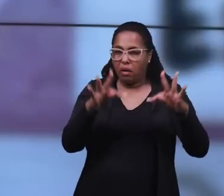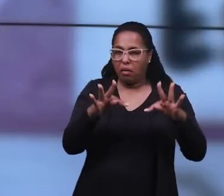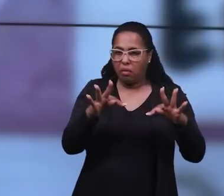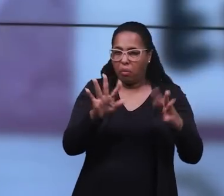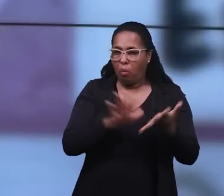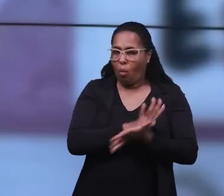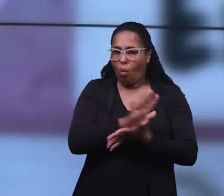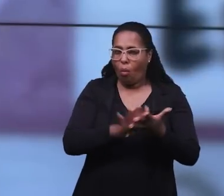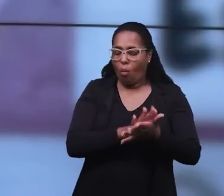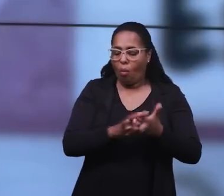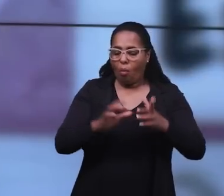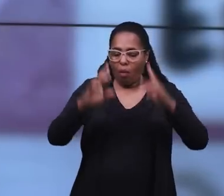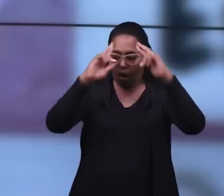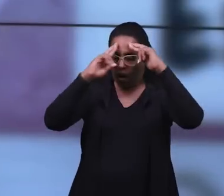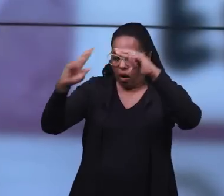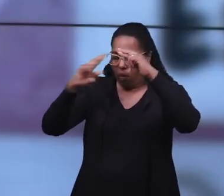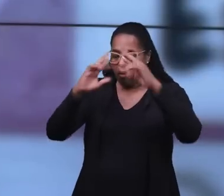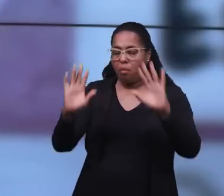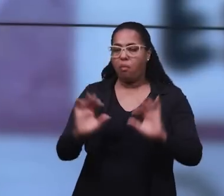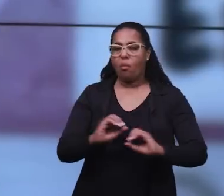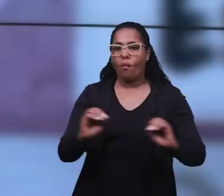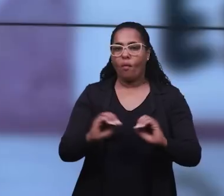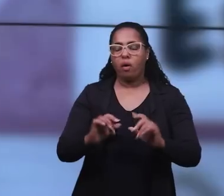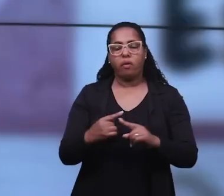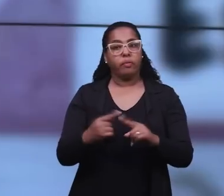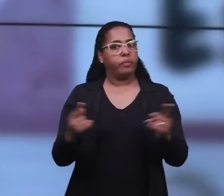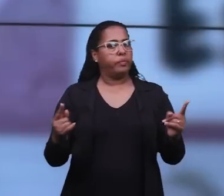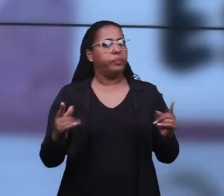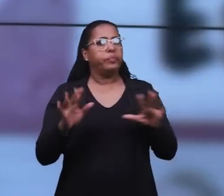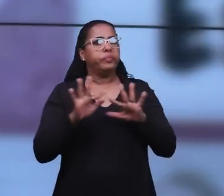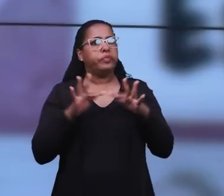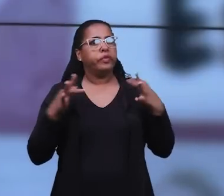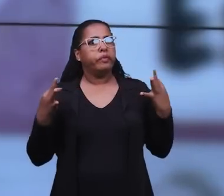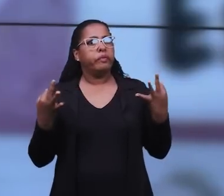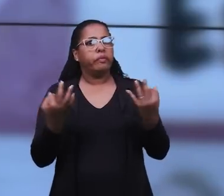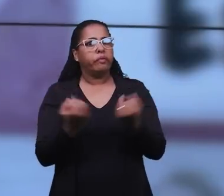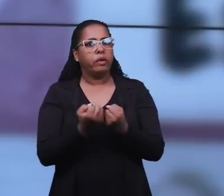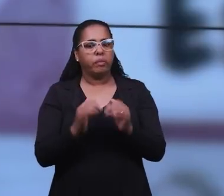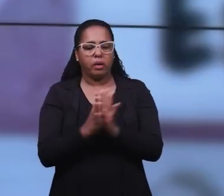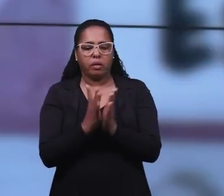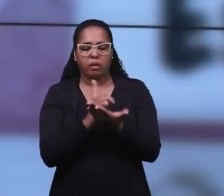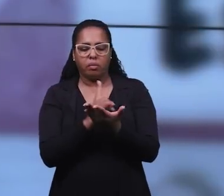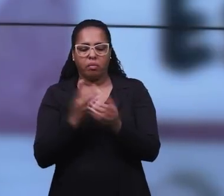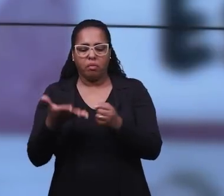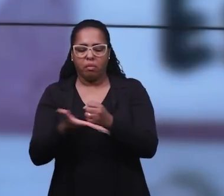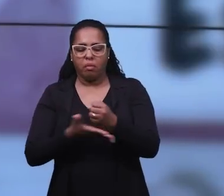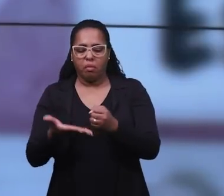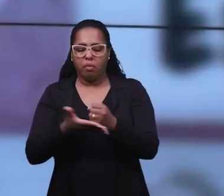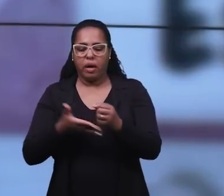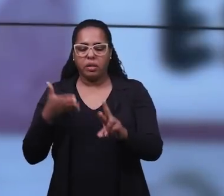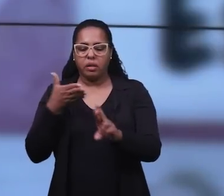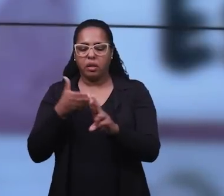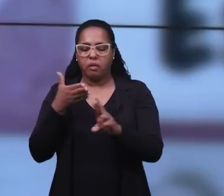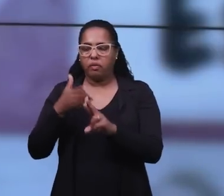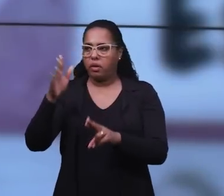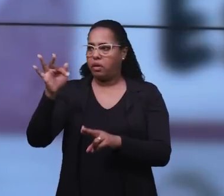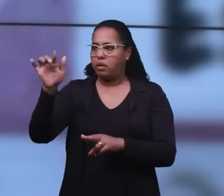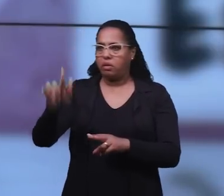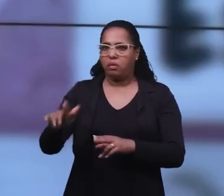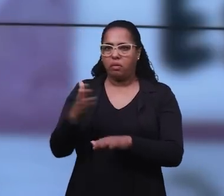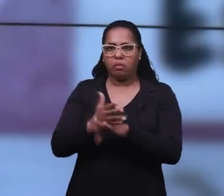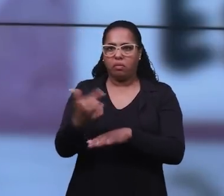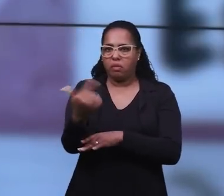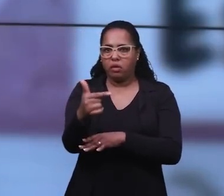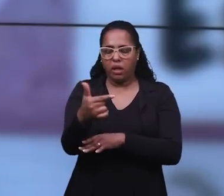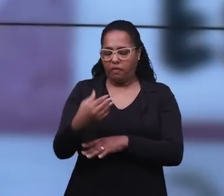o testemunho e sem respeito entre os irmãos. Ou seja, famílias que não tomam a Bíblia como referência de fé